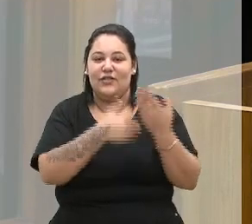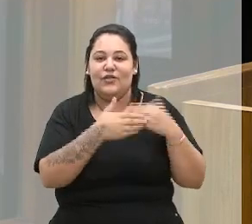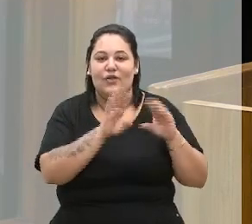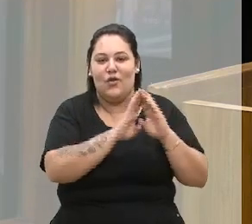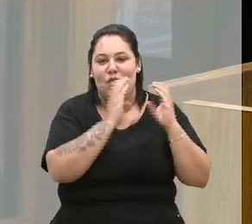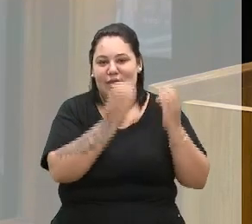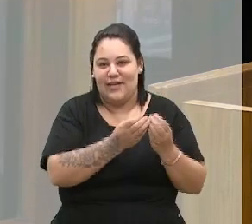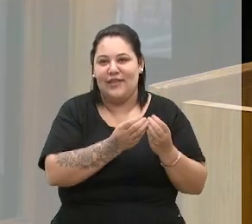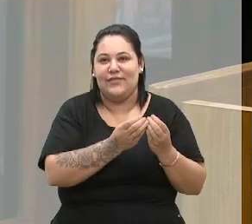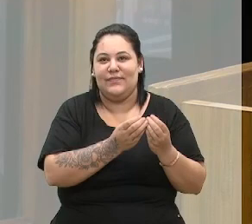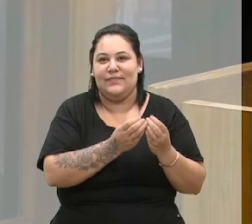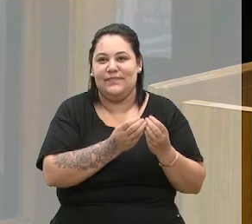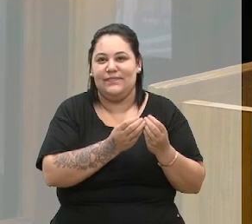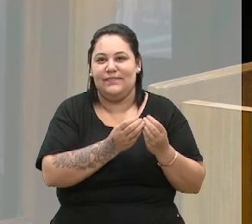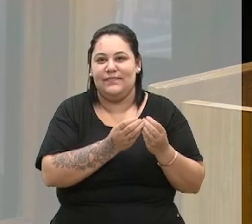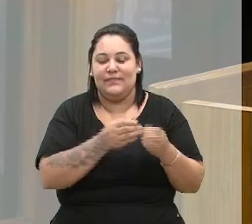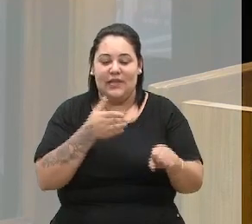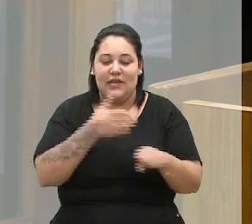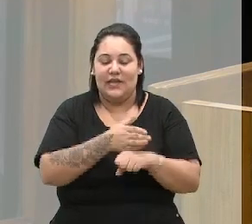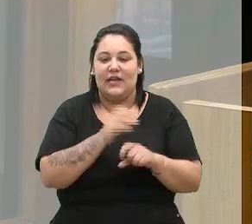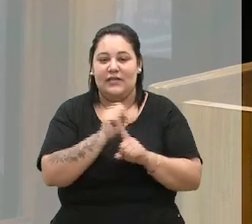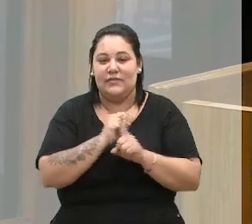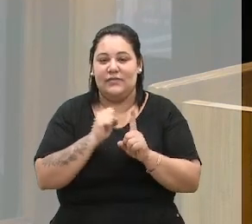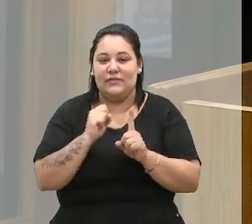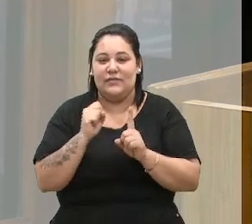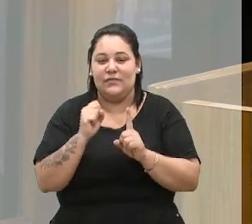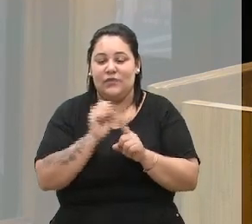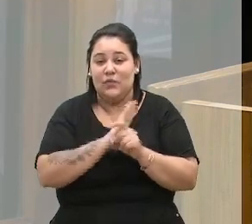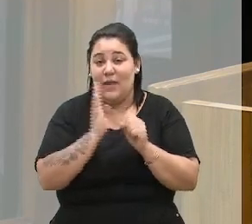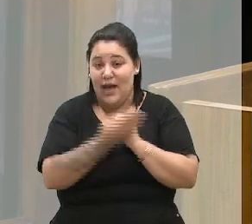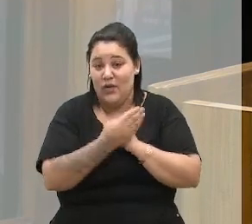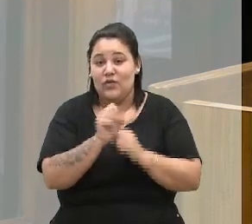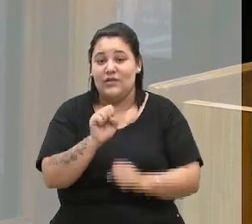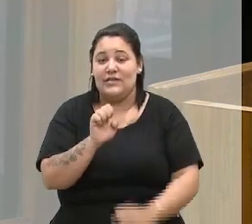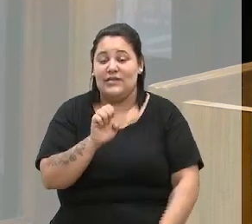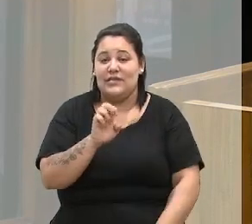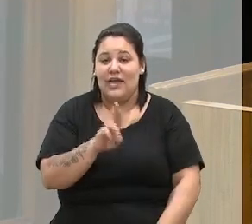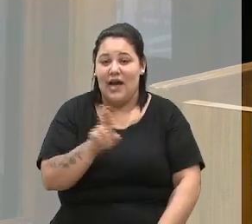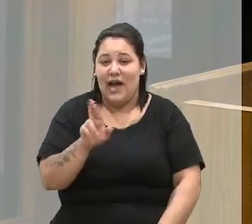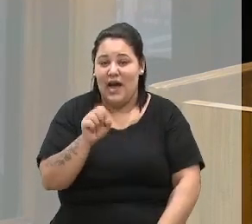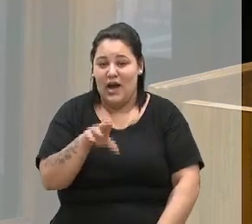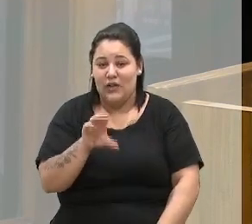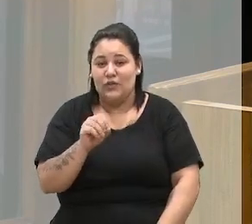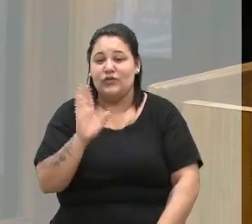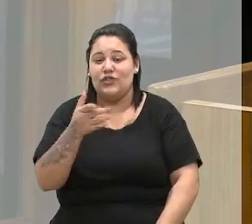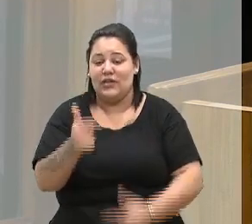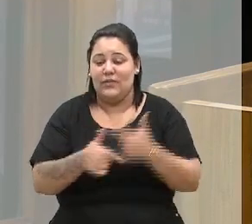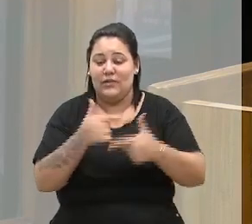do Sul. Entrada do Serrano, e já também trabalhamos junto aí com o